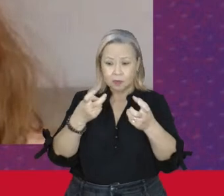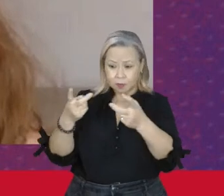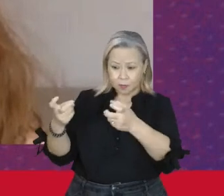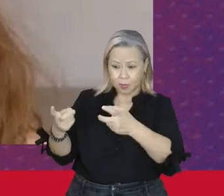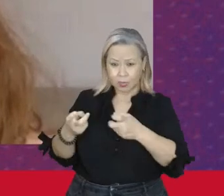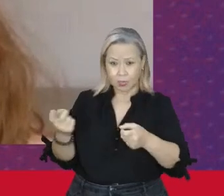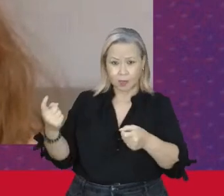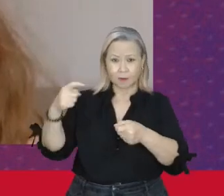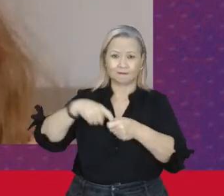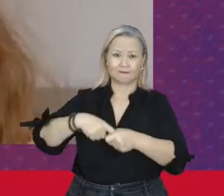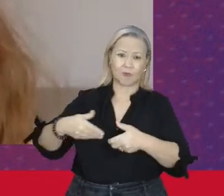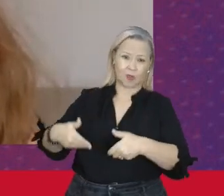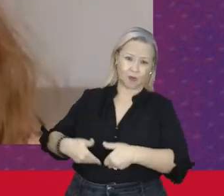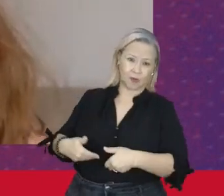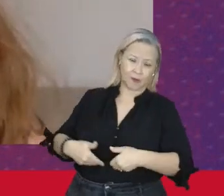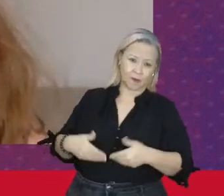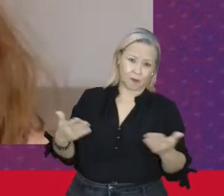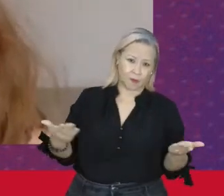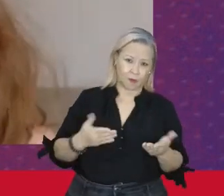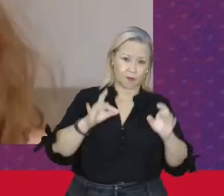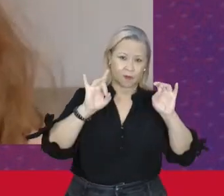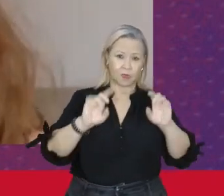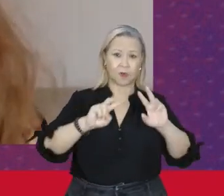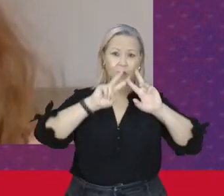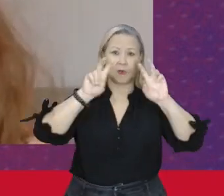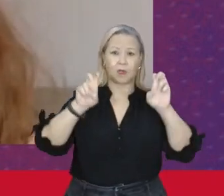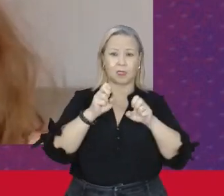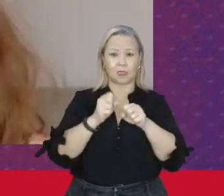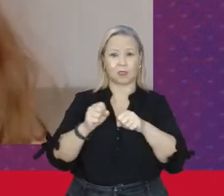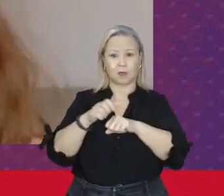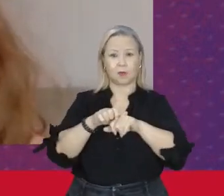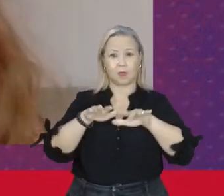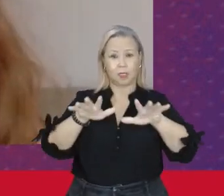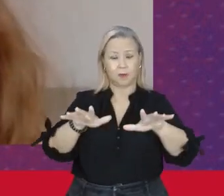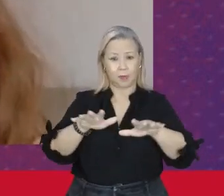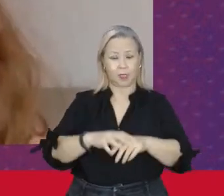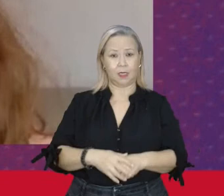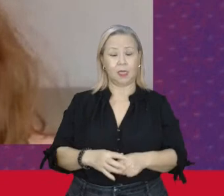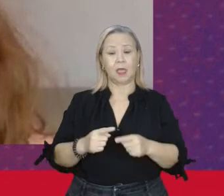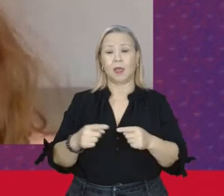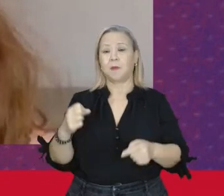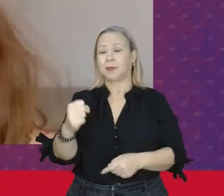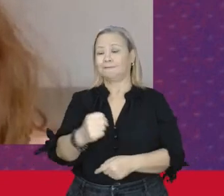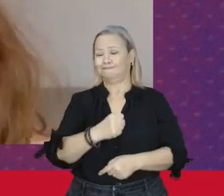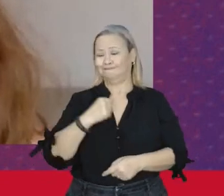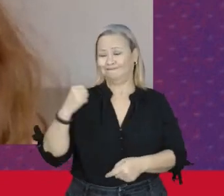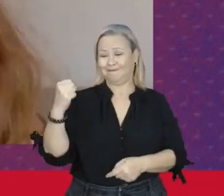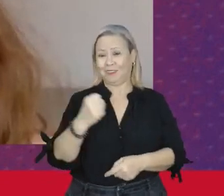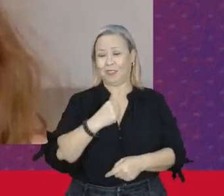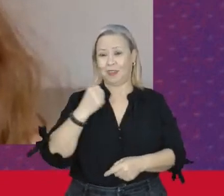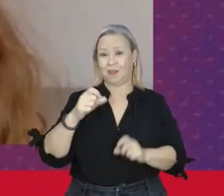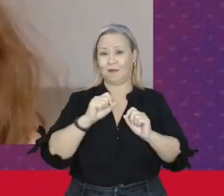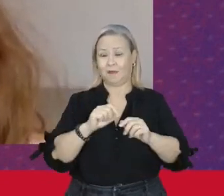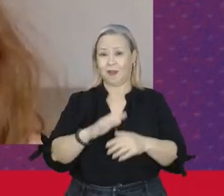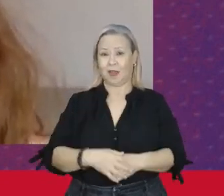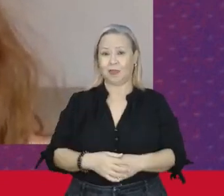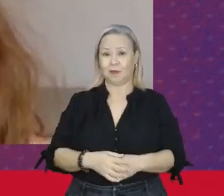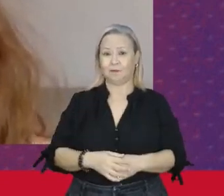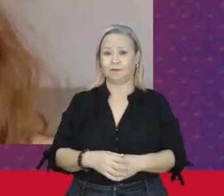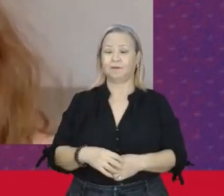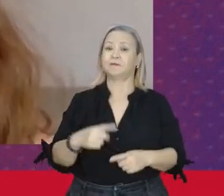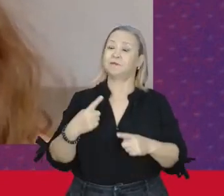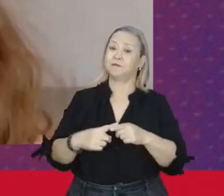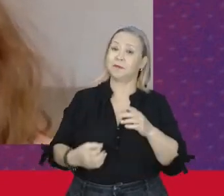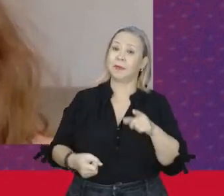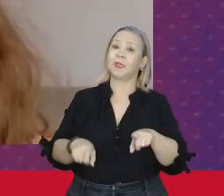hoje, que não é apenas uma questão da pandemia, mas que está sendo muito agravada pela condição da pandemia no Brasil,